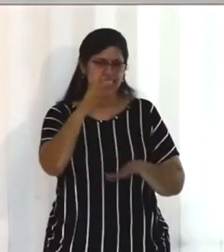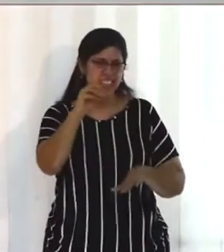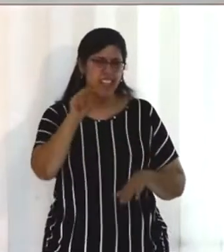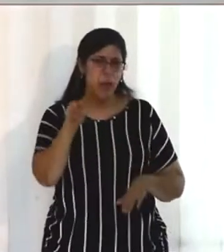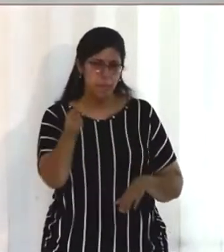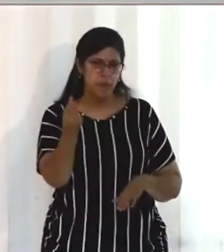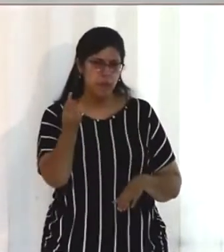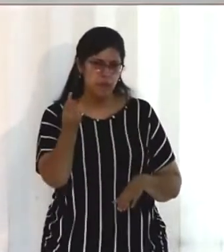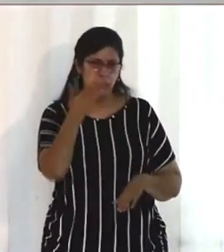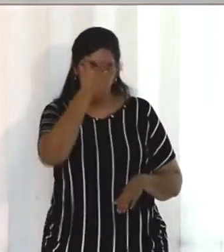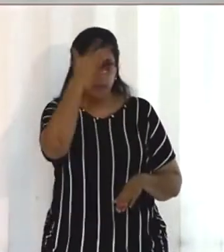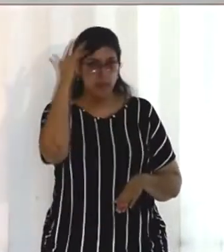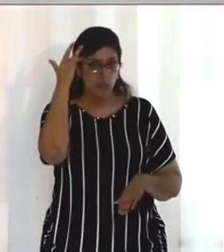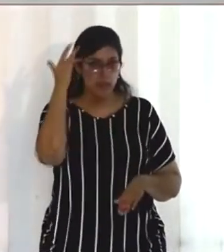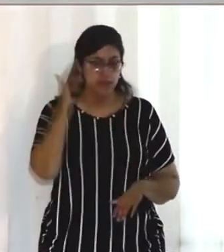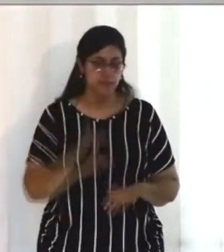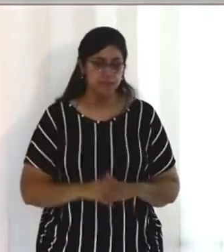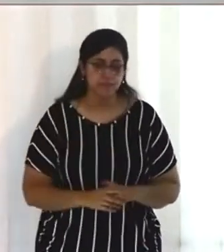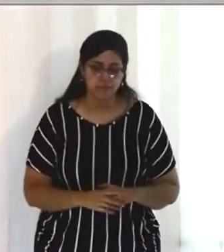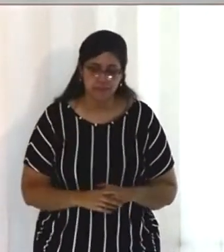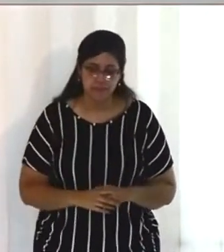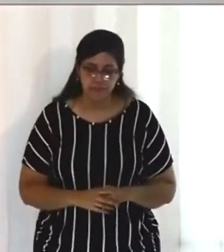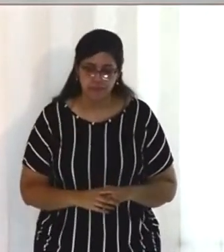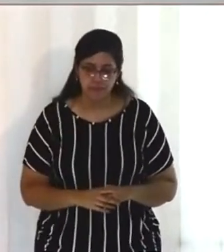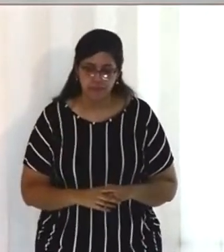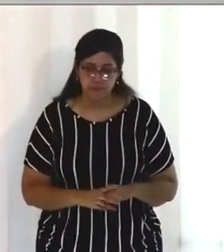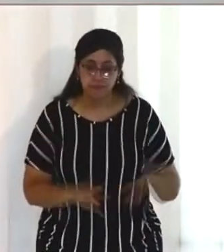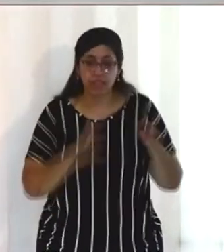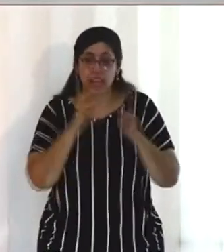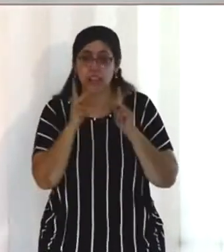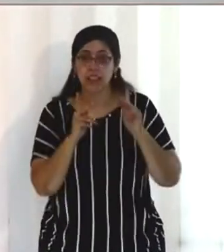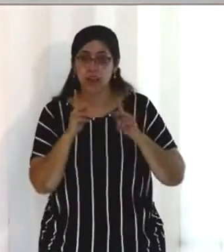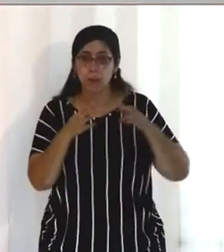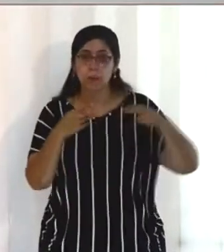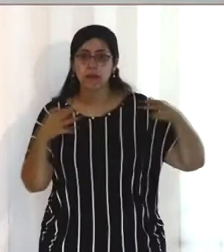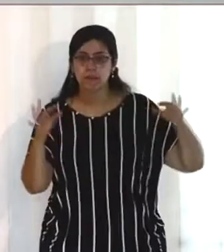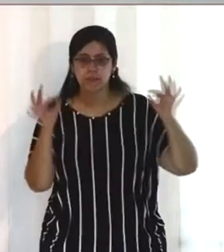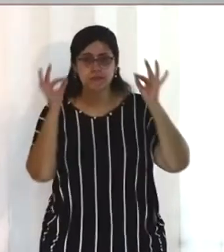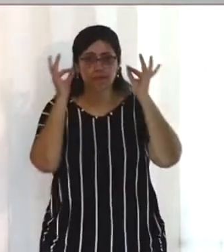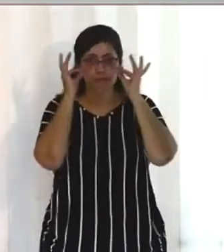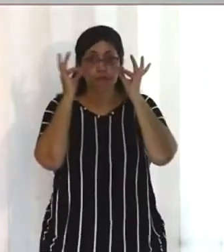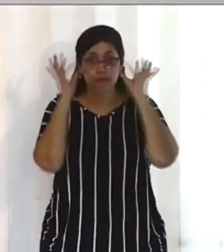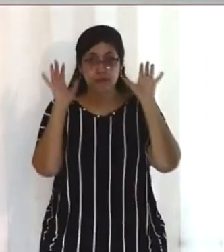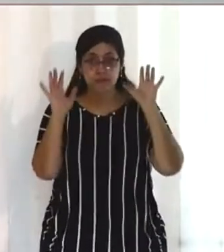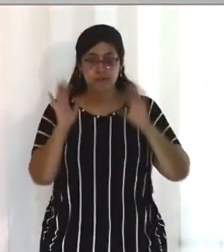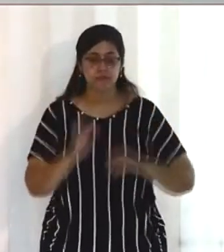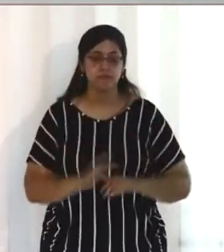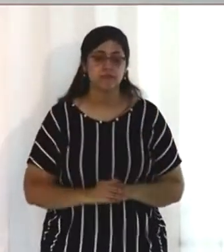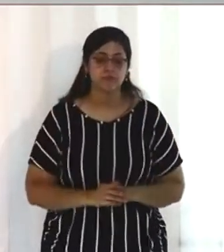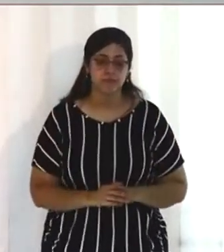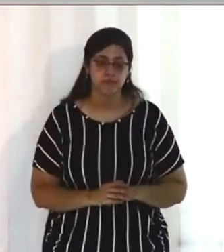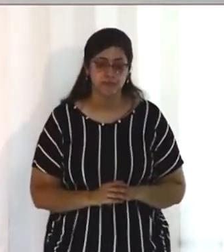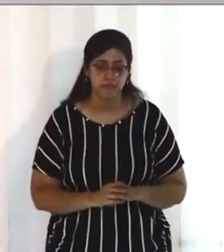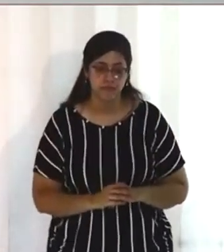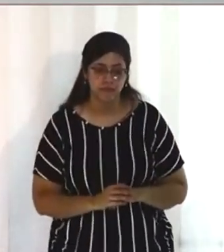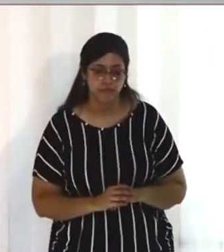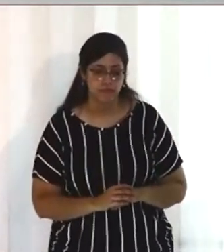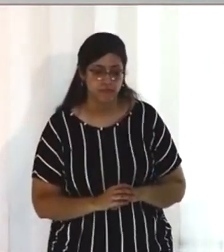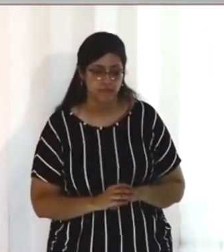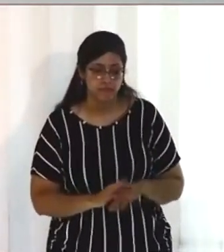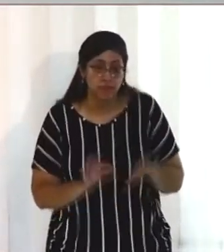habitantes. Agora deixa eu te falar uma coisa que é espanto para todos nós, mas é uma